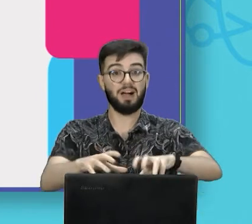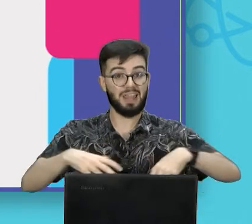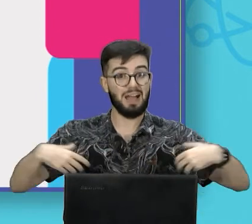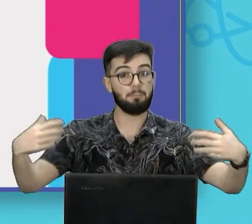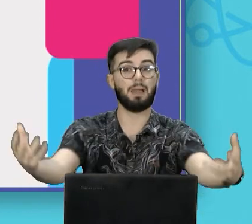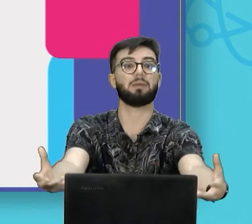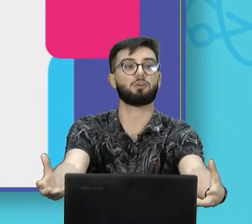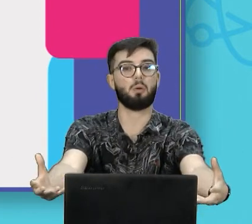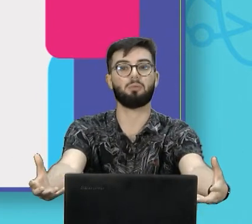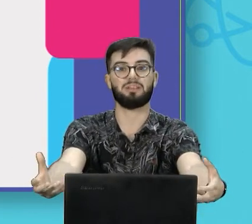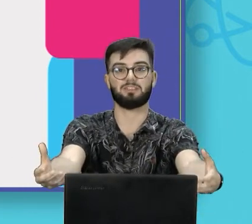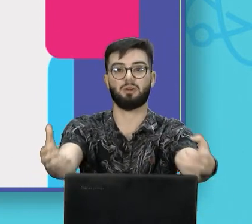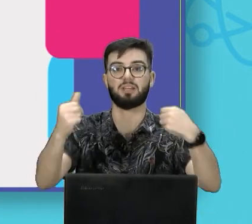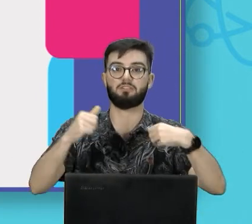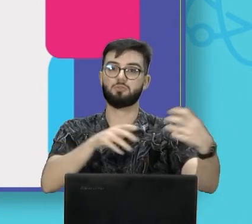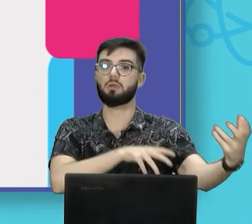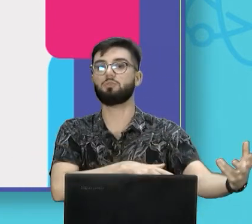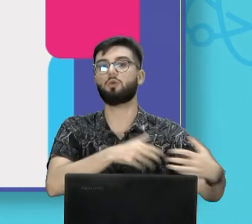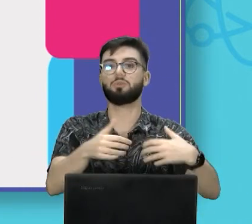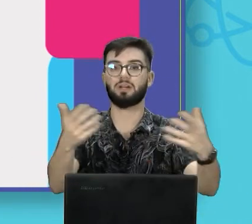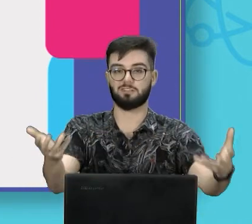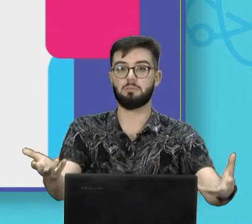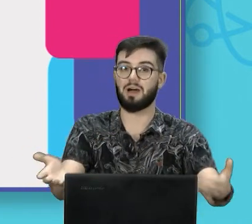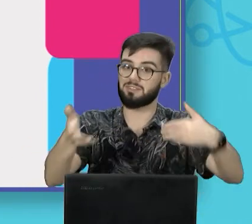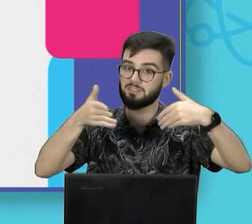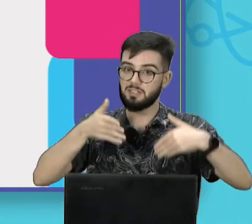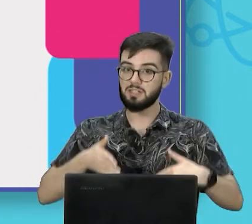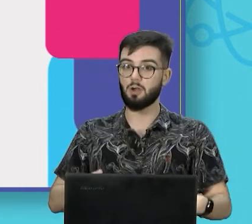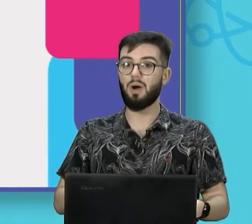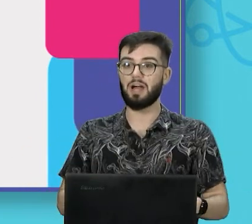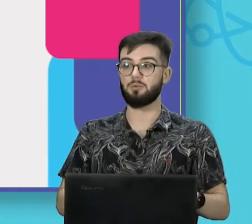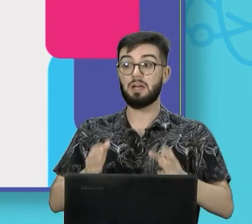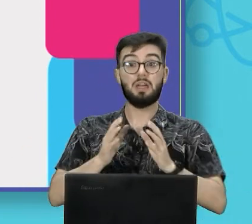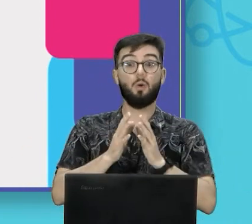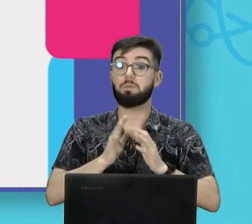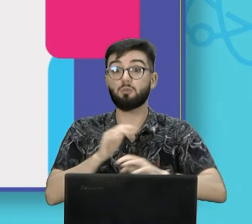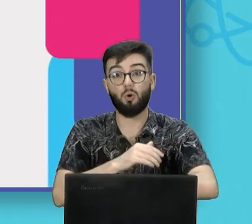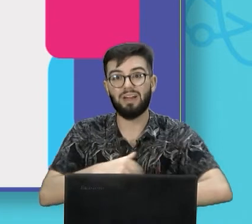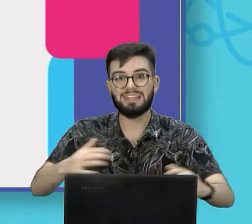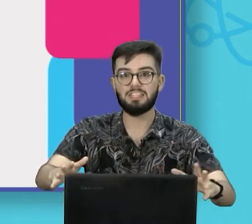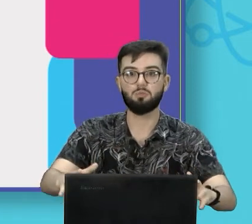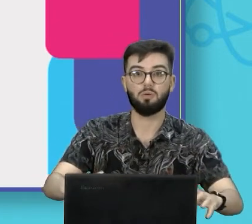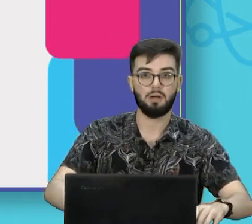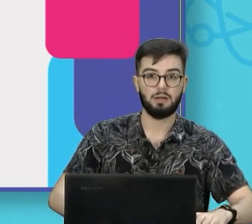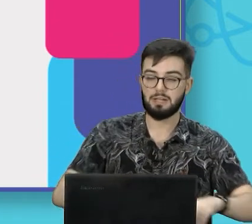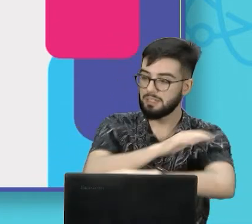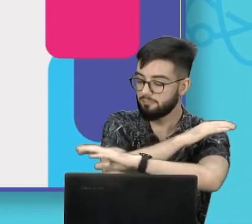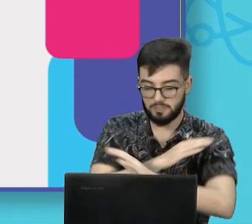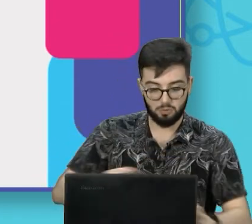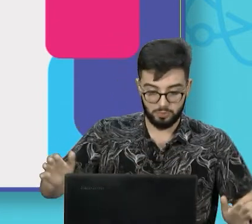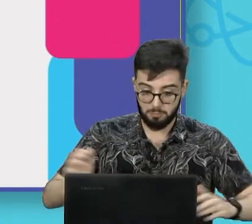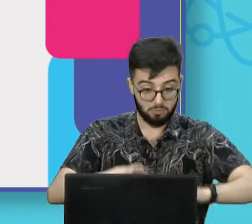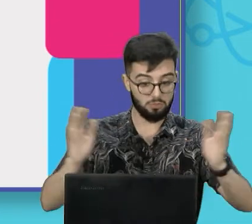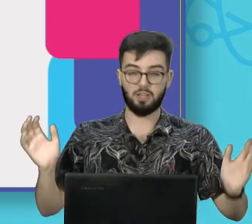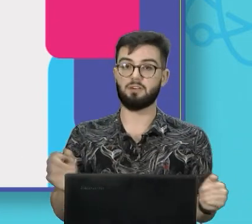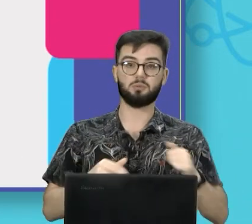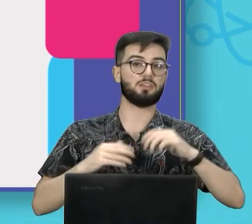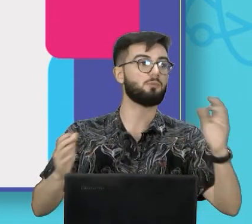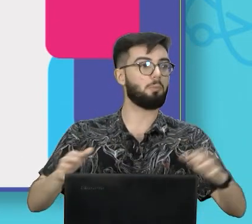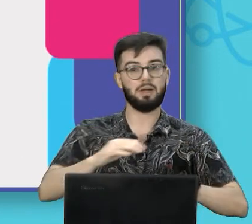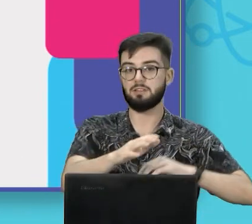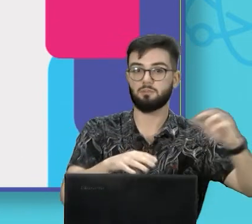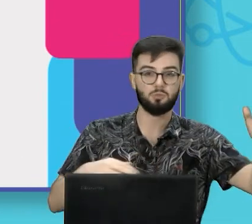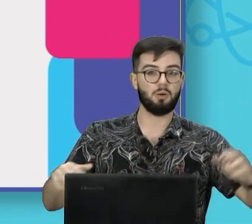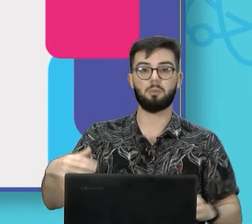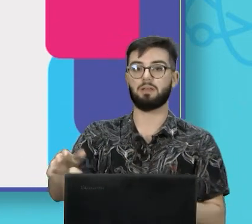primeiro presidente vai falar amplamente com a população através de um meio de comunicação de massas que é o rádio um plano com é lido ela fica doida meu Deus